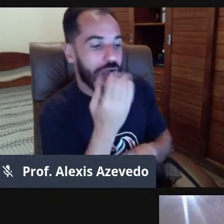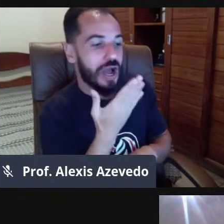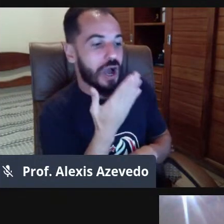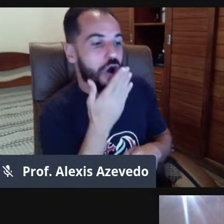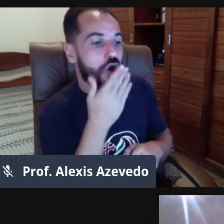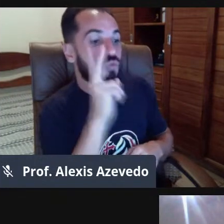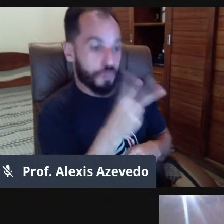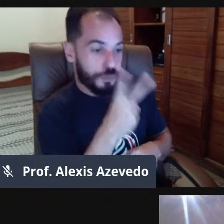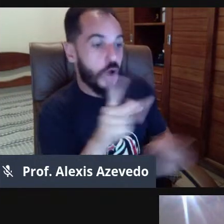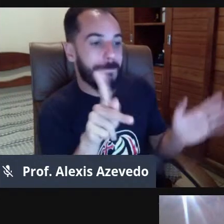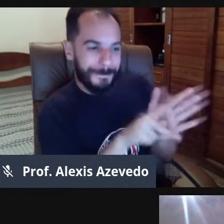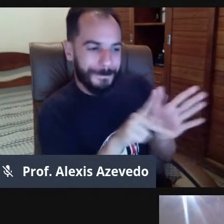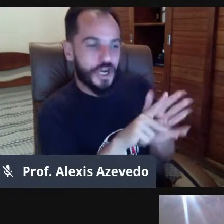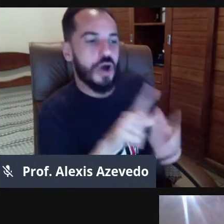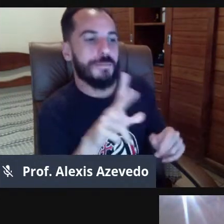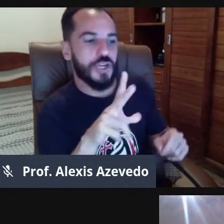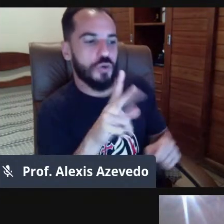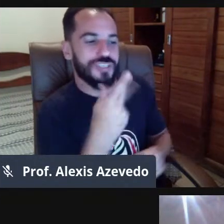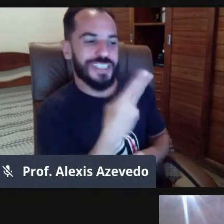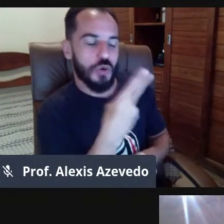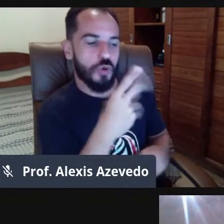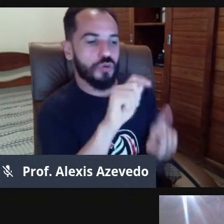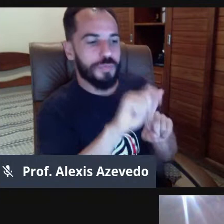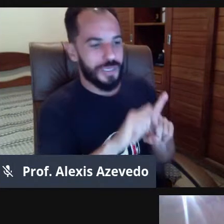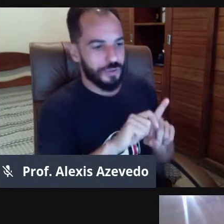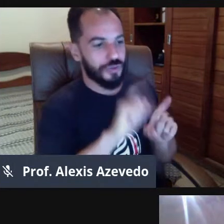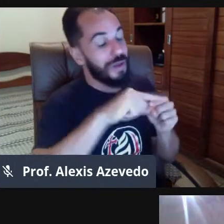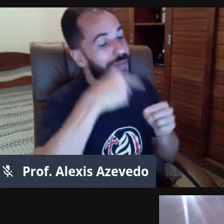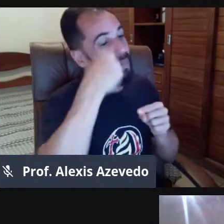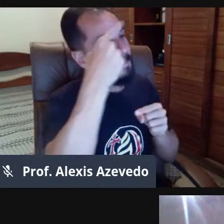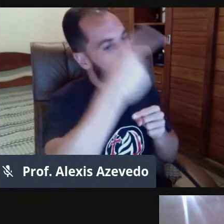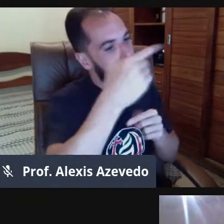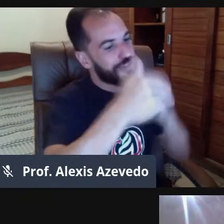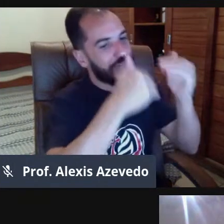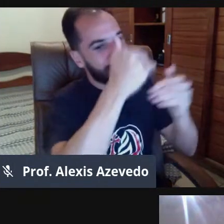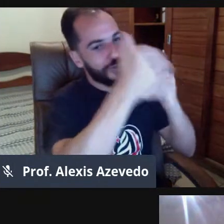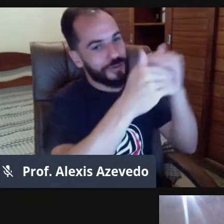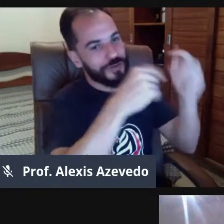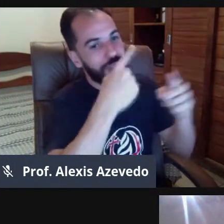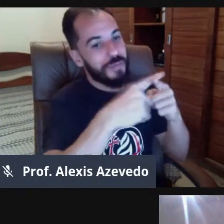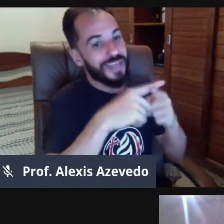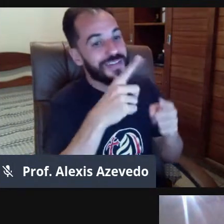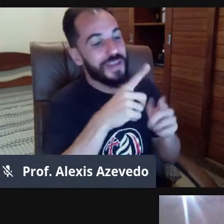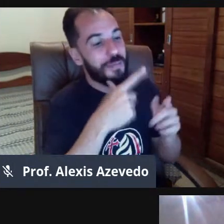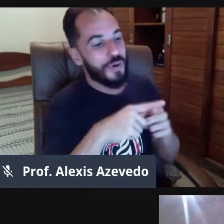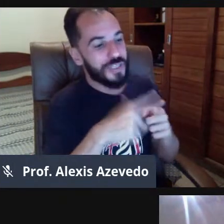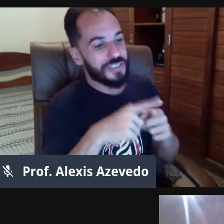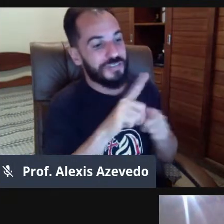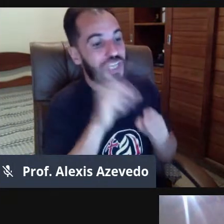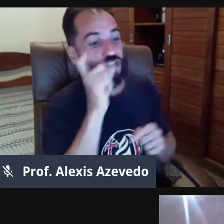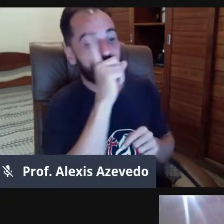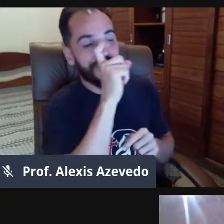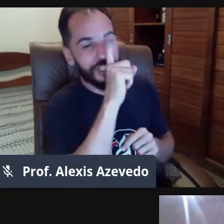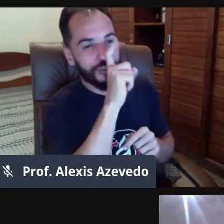vem outro desenho de paisagem, depois vem o desenho livre, né? Então, tudo tem um